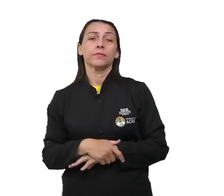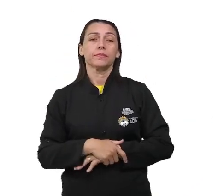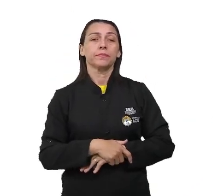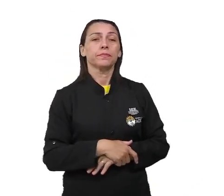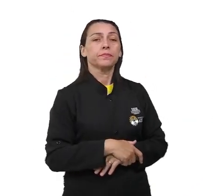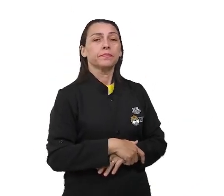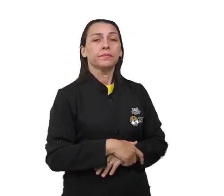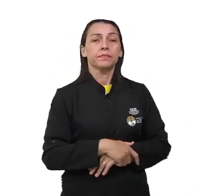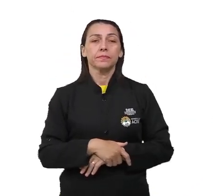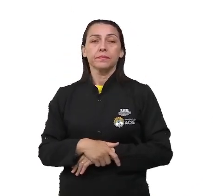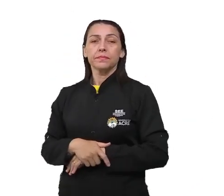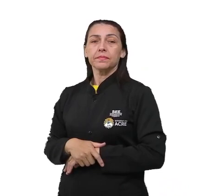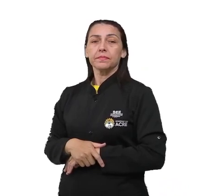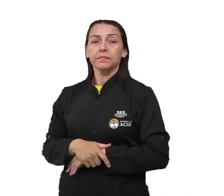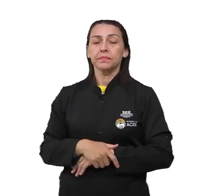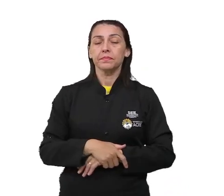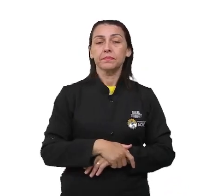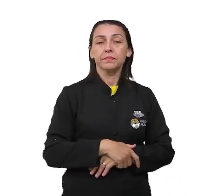basquete.